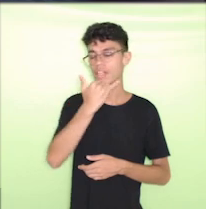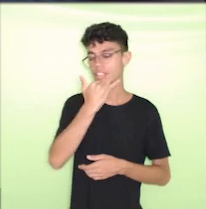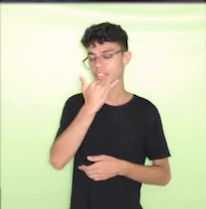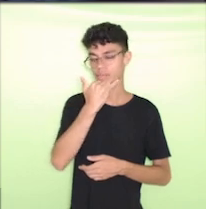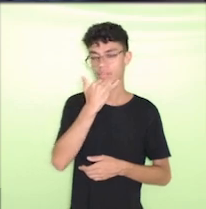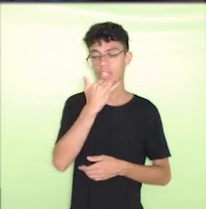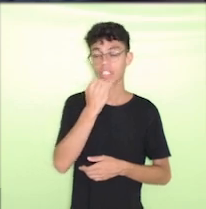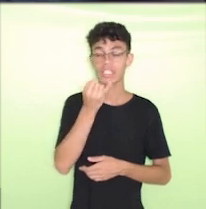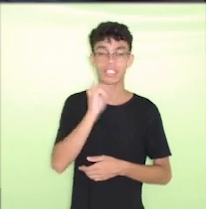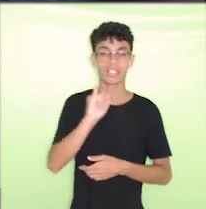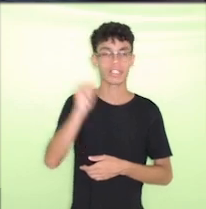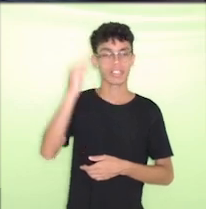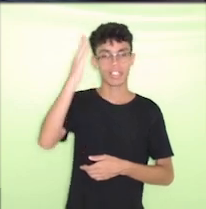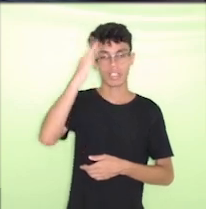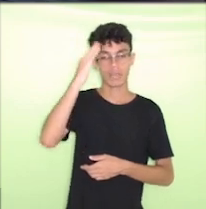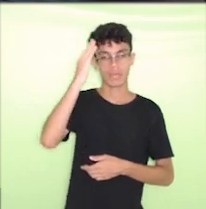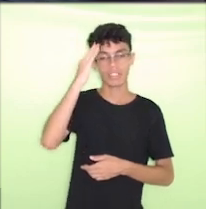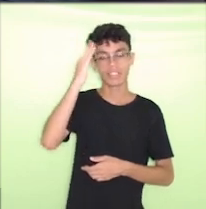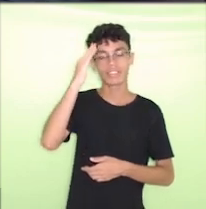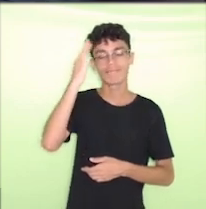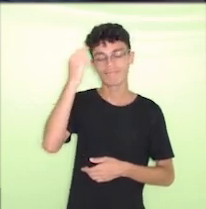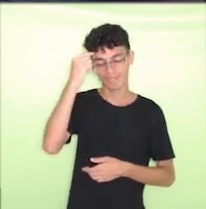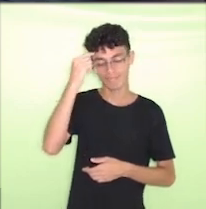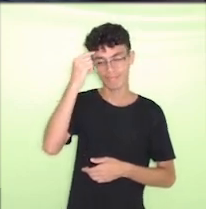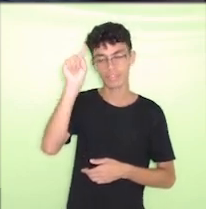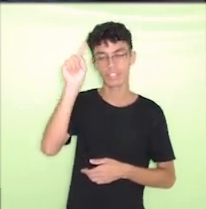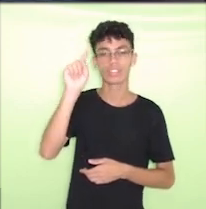se eu soubesse, ela tem ideias.